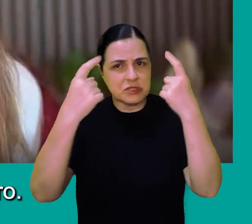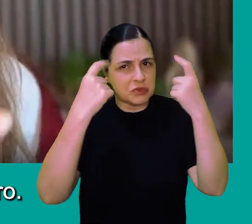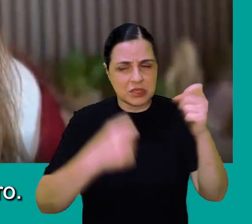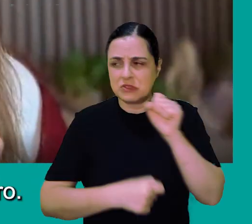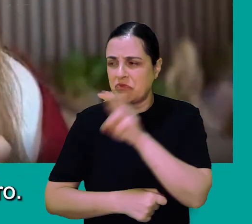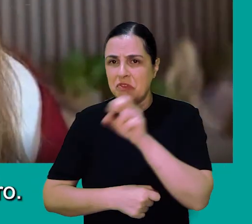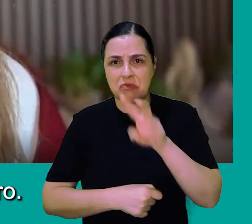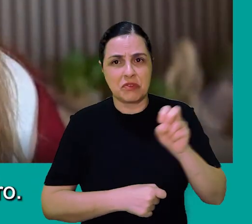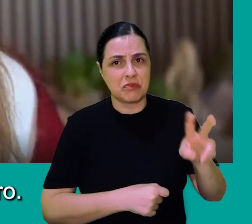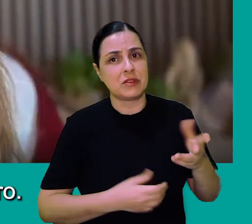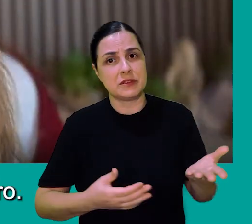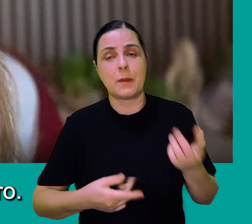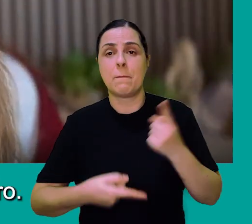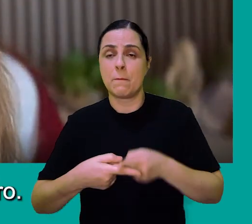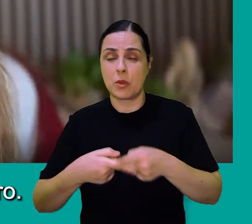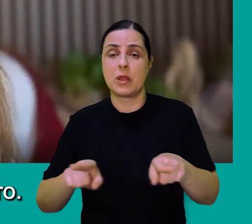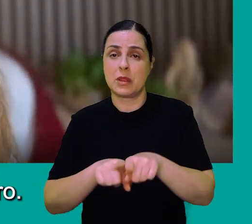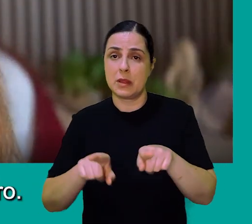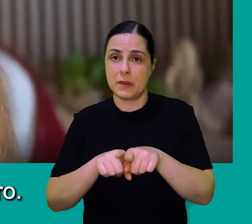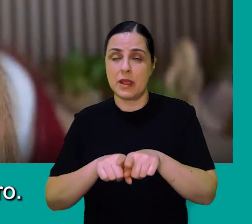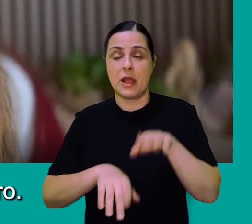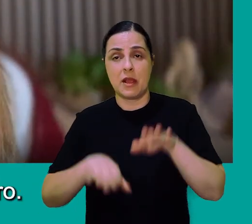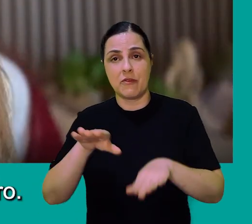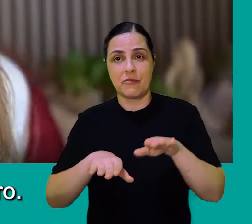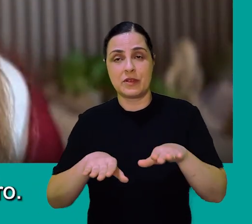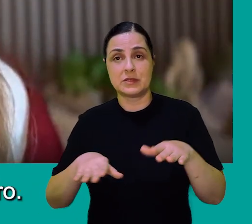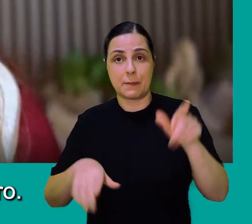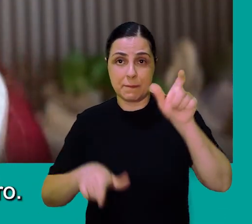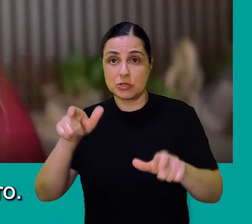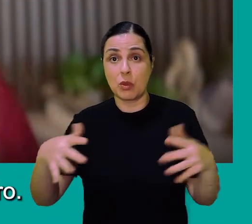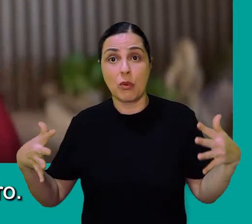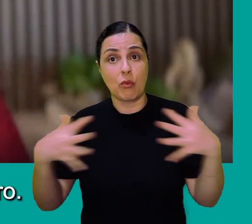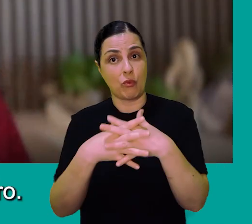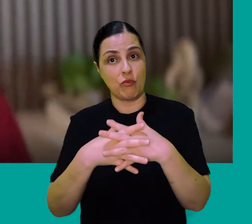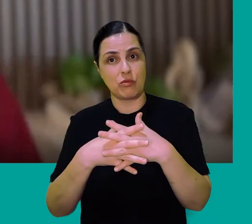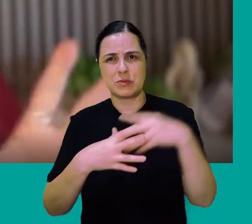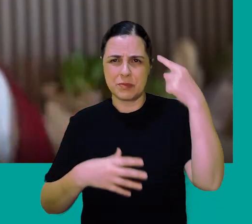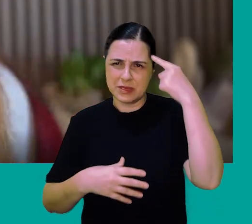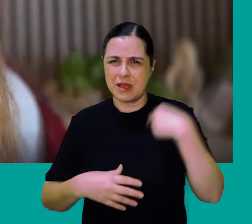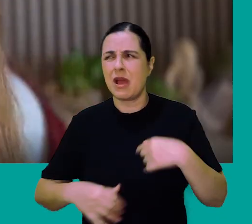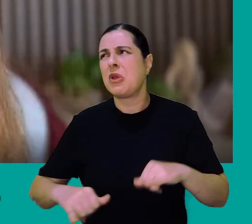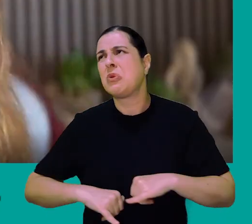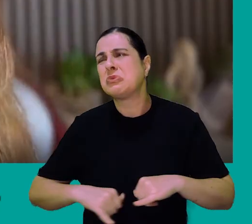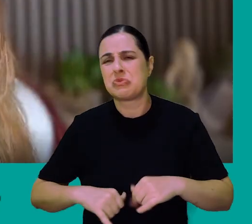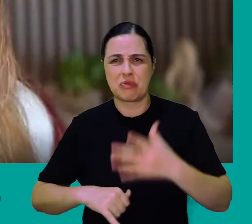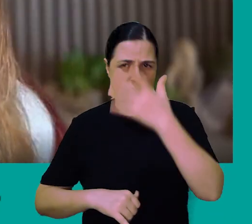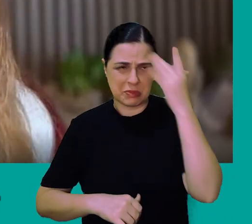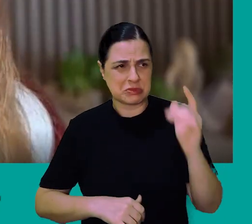E porque uma coisa que acaba, né, sendo confundido mas eu sofro, tudo é microagressão,